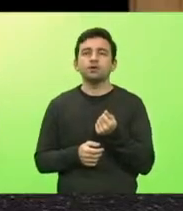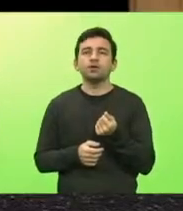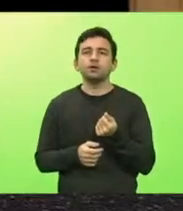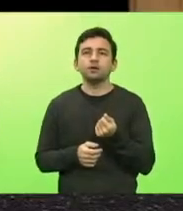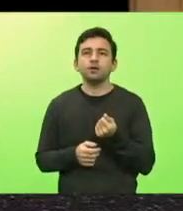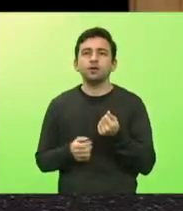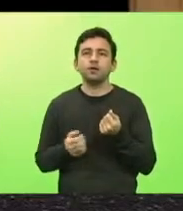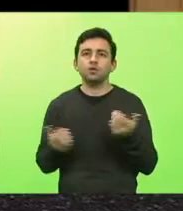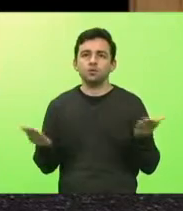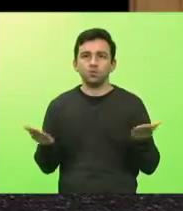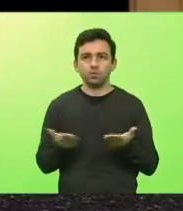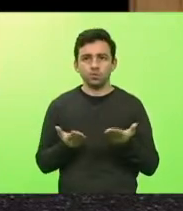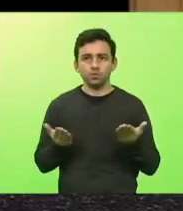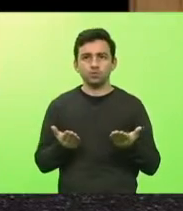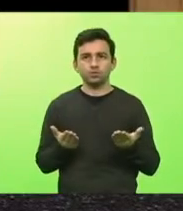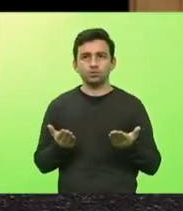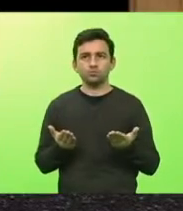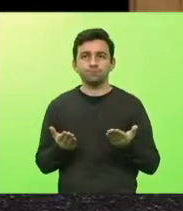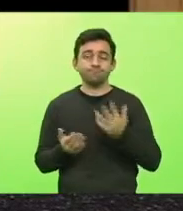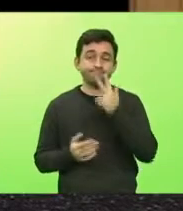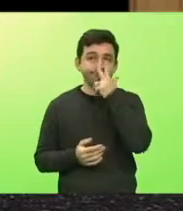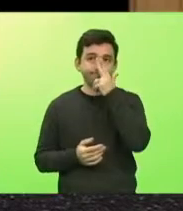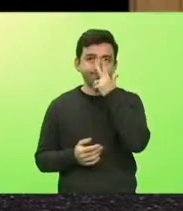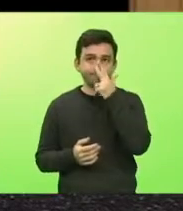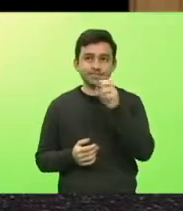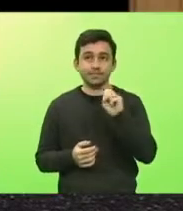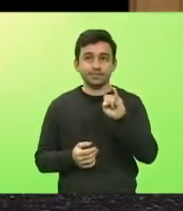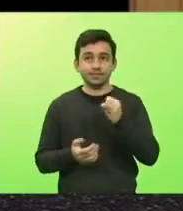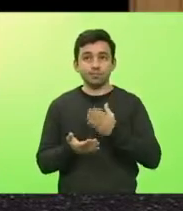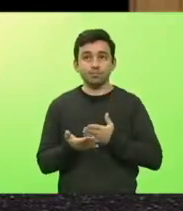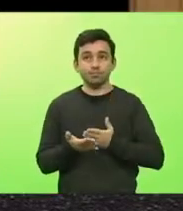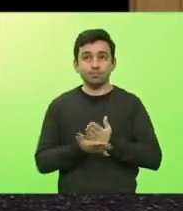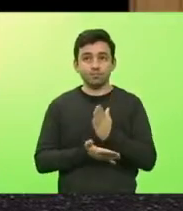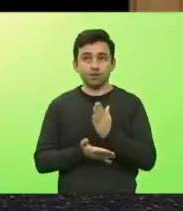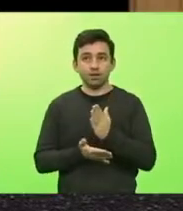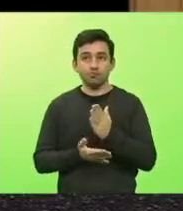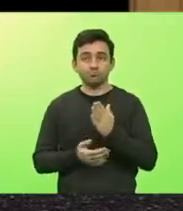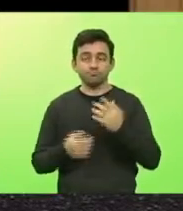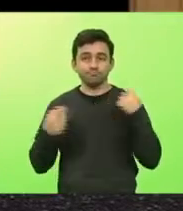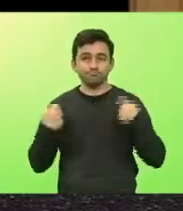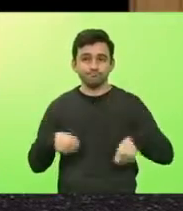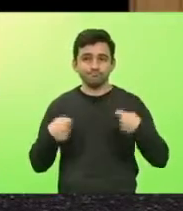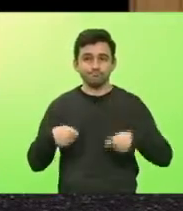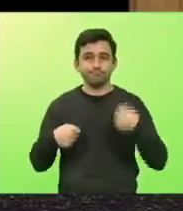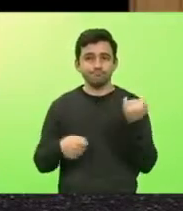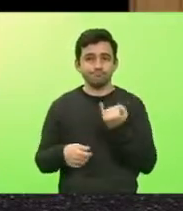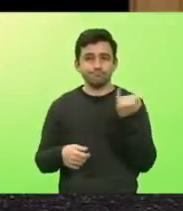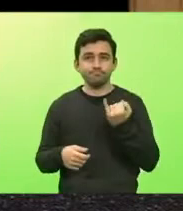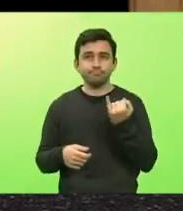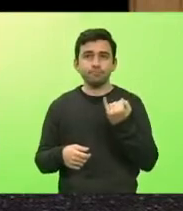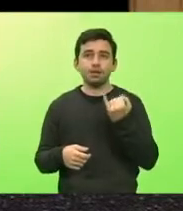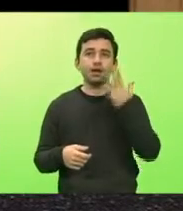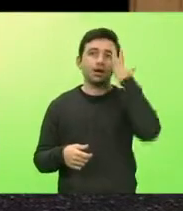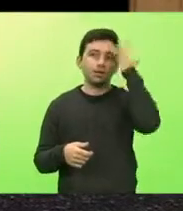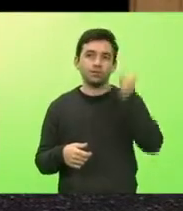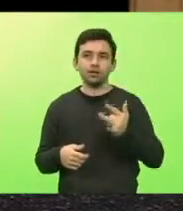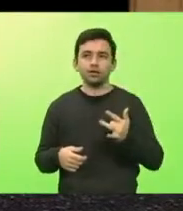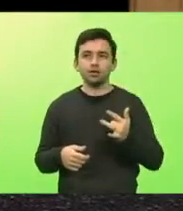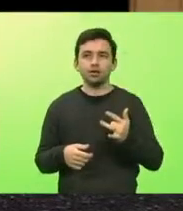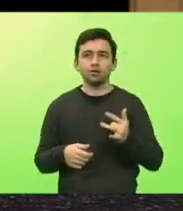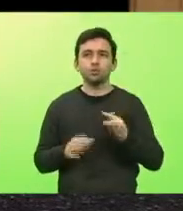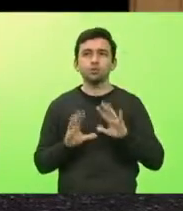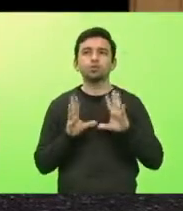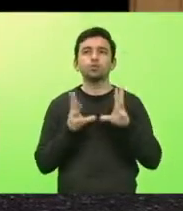hoje parece que se a gente aprovar, tornar algo essencial em Santa Catarina, no dia seguinte, nenhum prefeito, nenhum